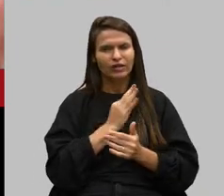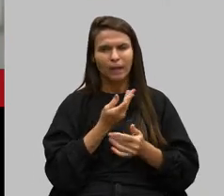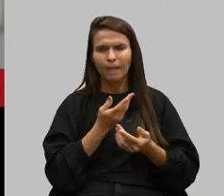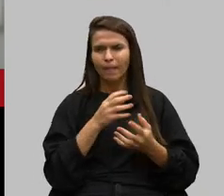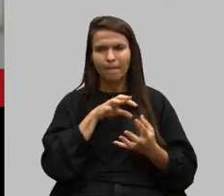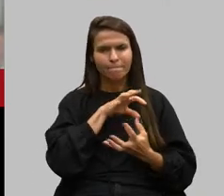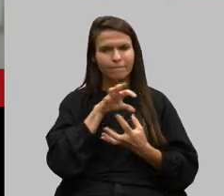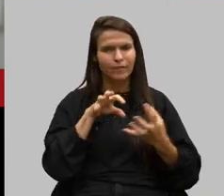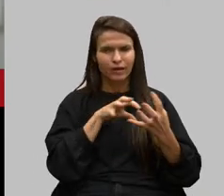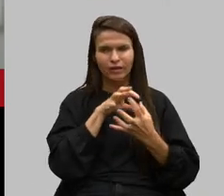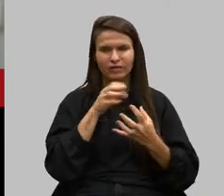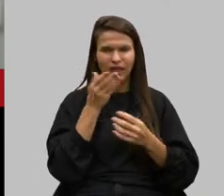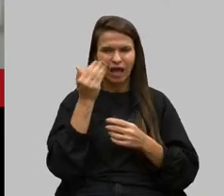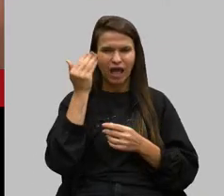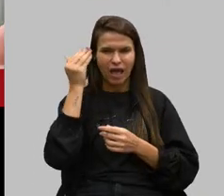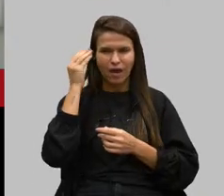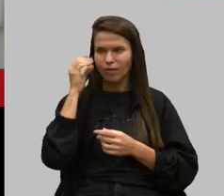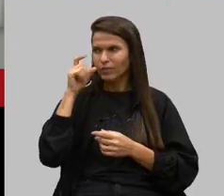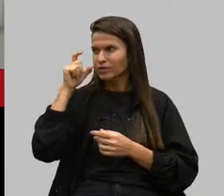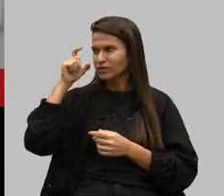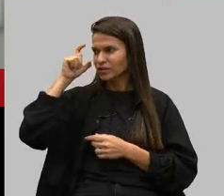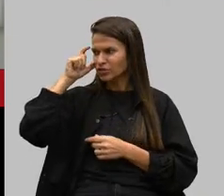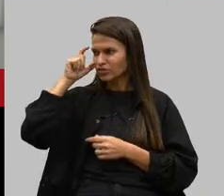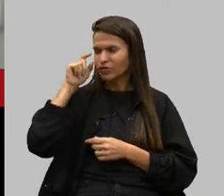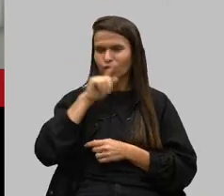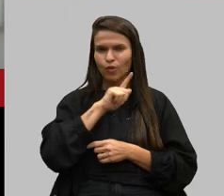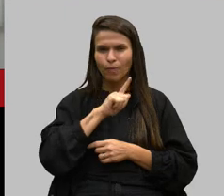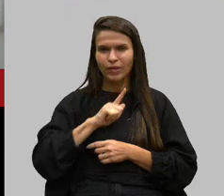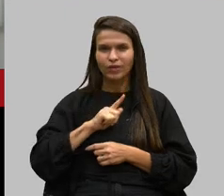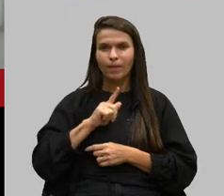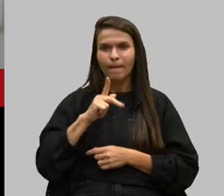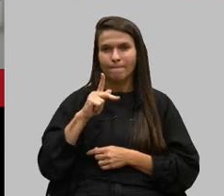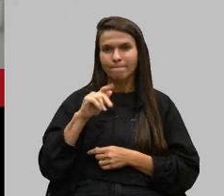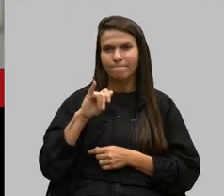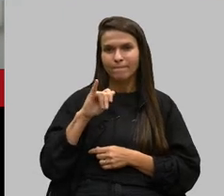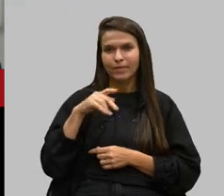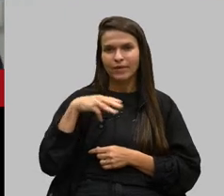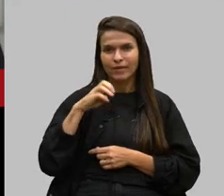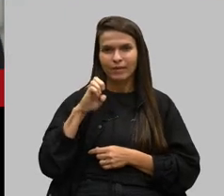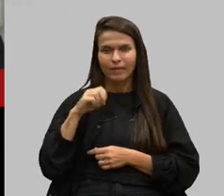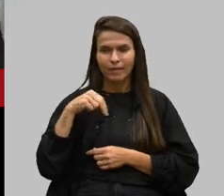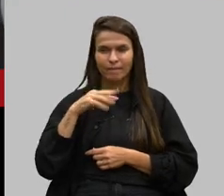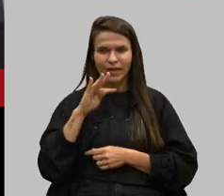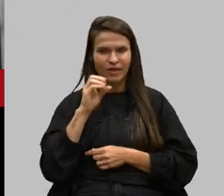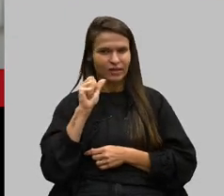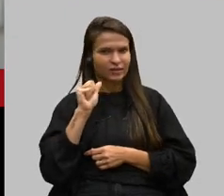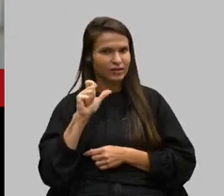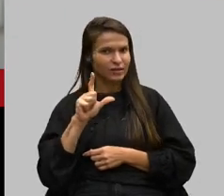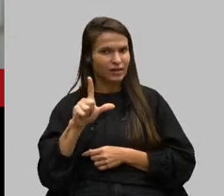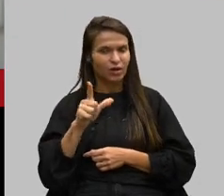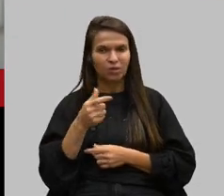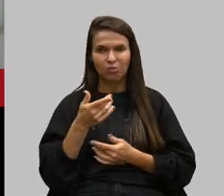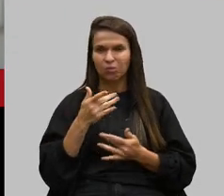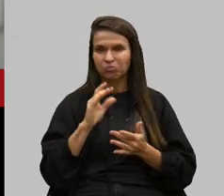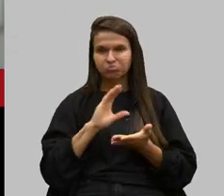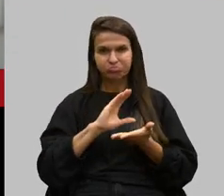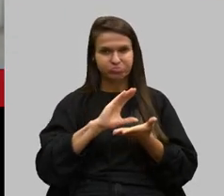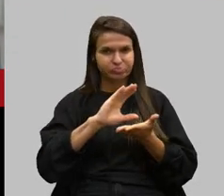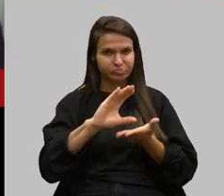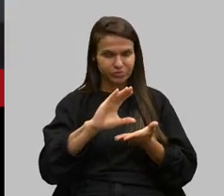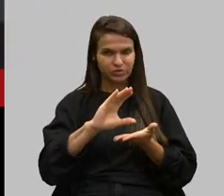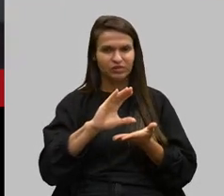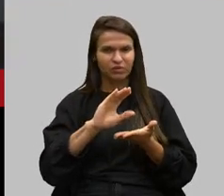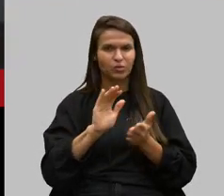desde o tempo da Dilma e que o governador Pimentel não quis colocar recursos para e que fossem